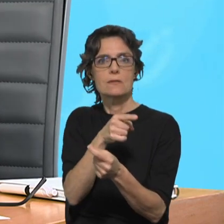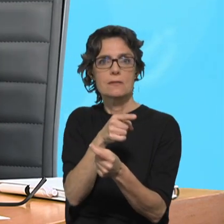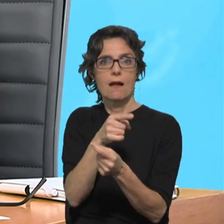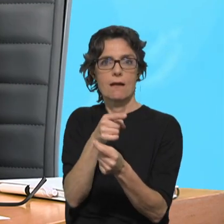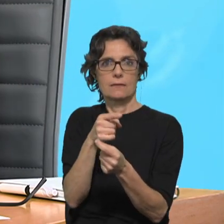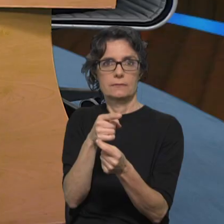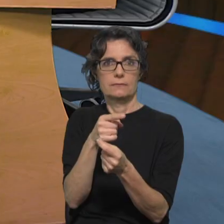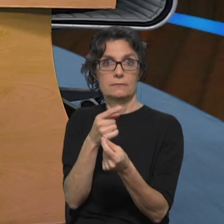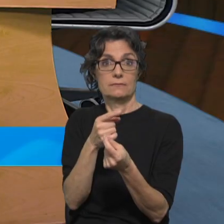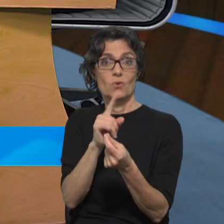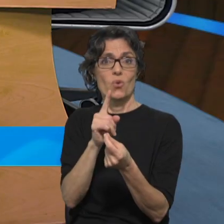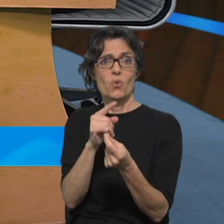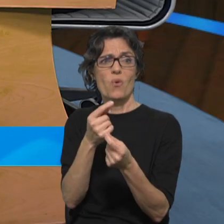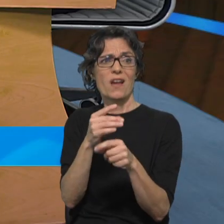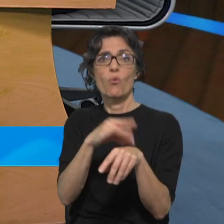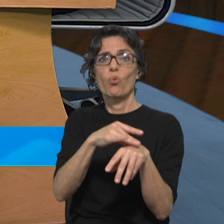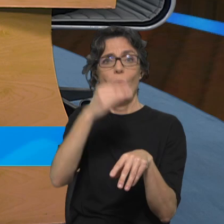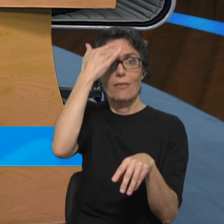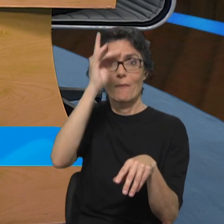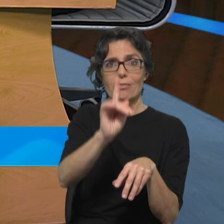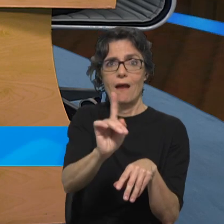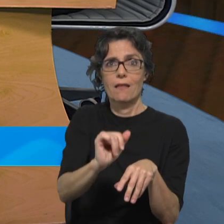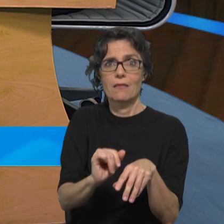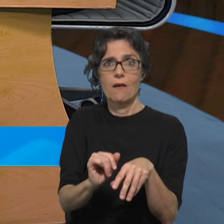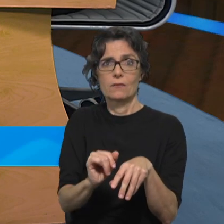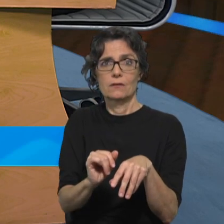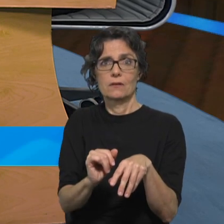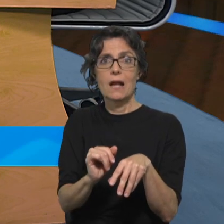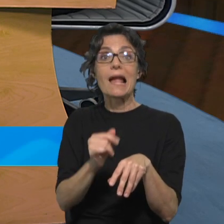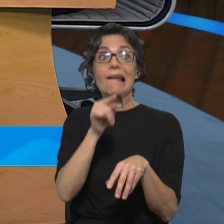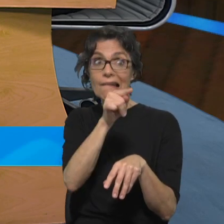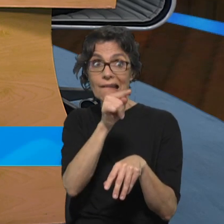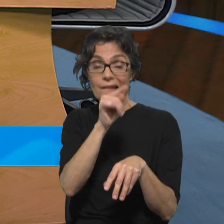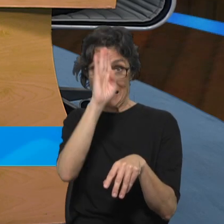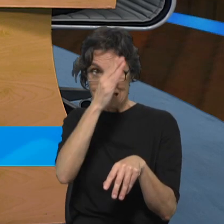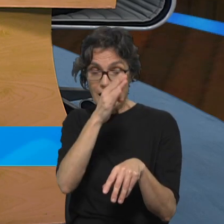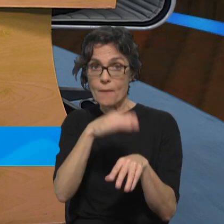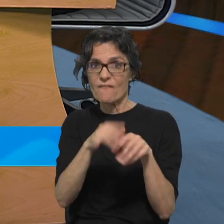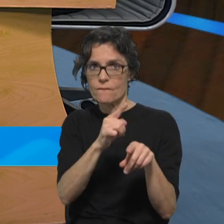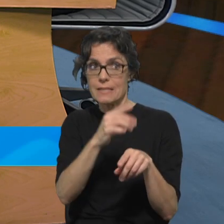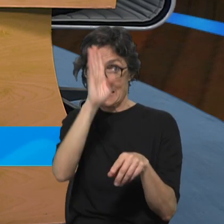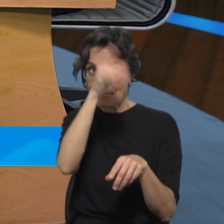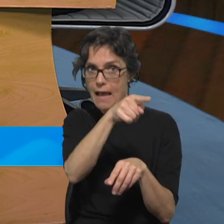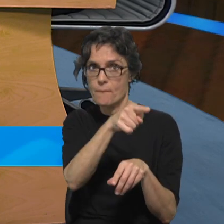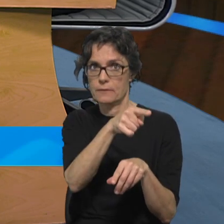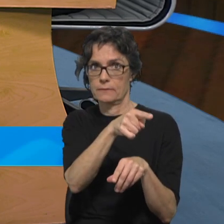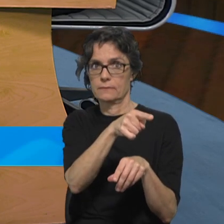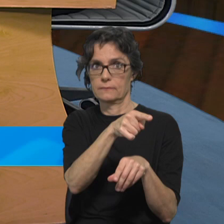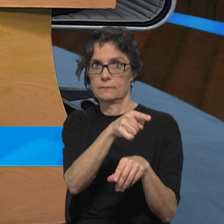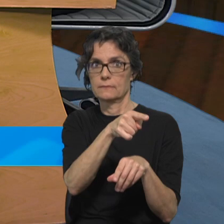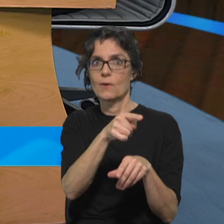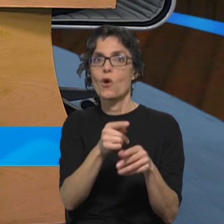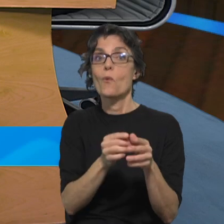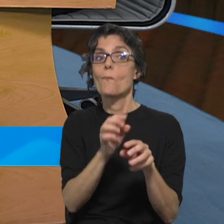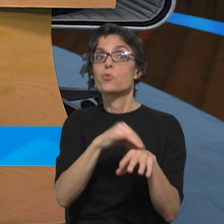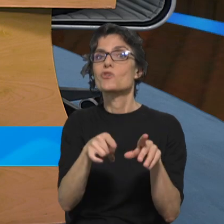regra, não é um doente mental. É uma pessoa que é responsável pelos seus atos. E, por isso, abusa